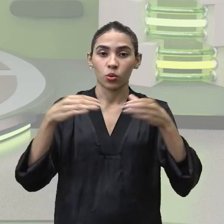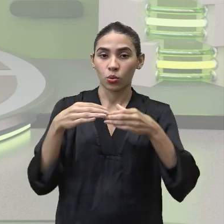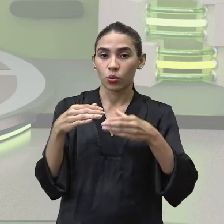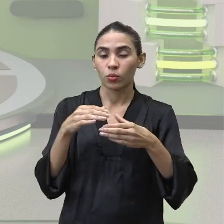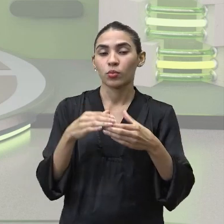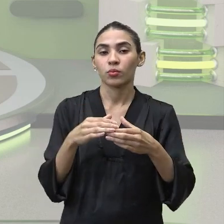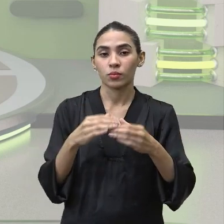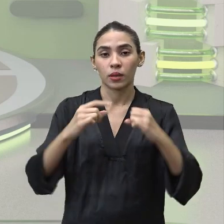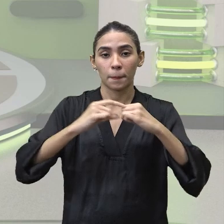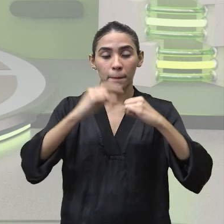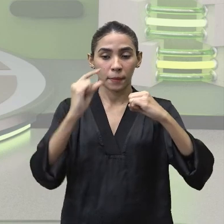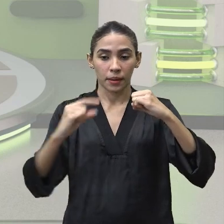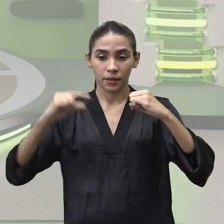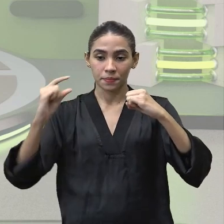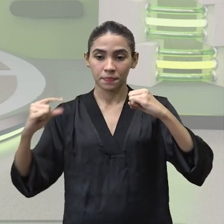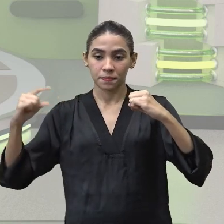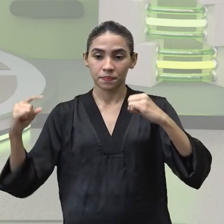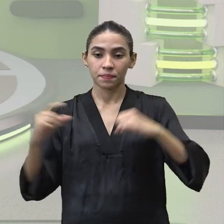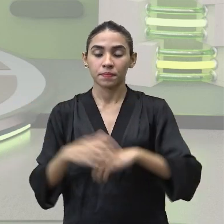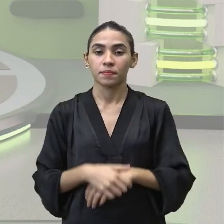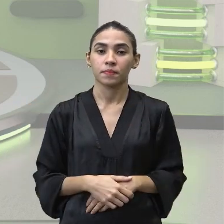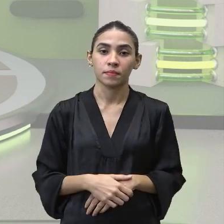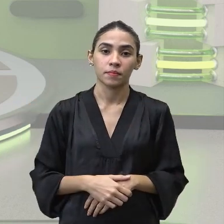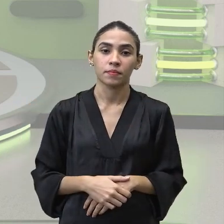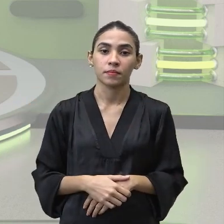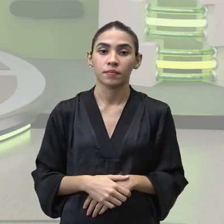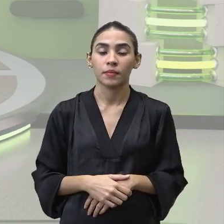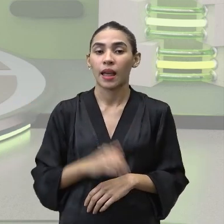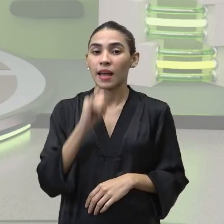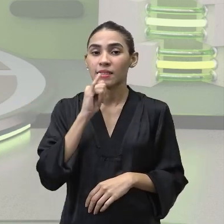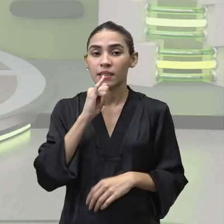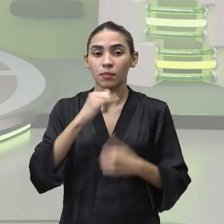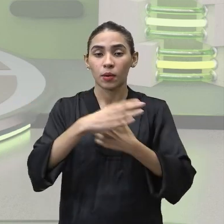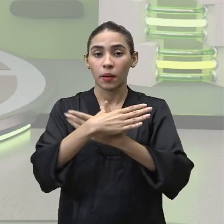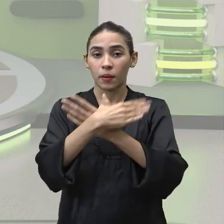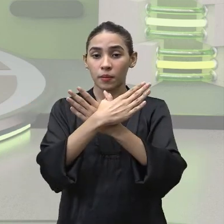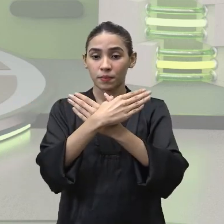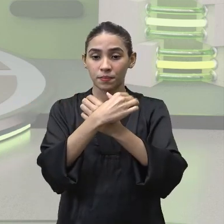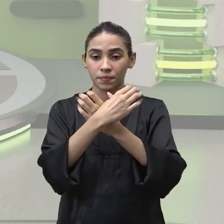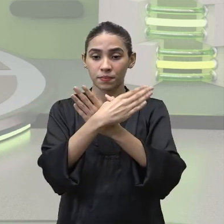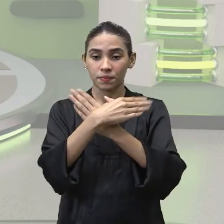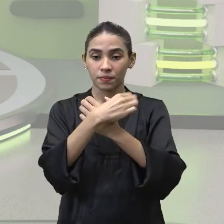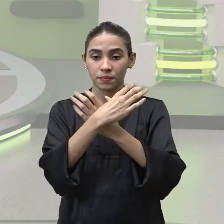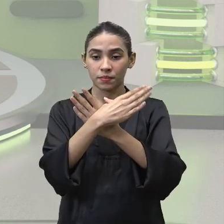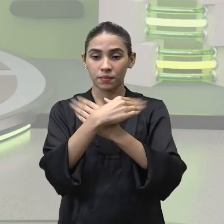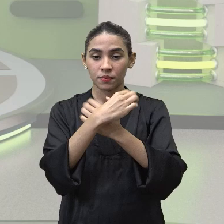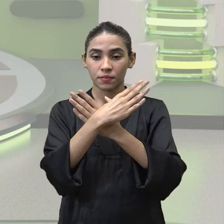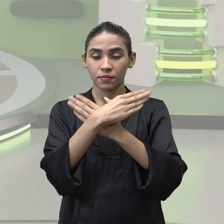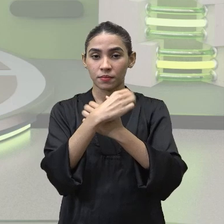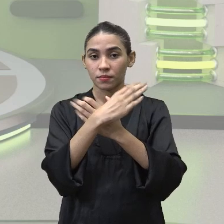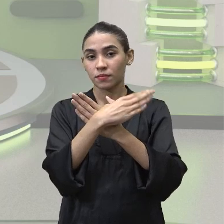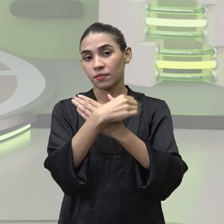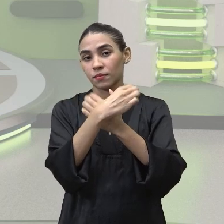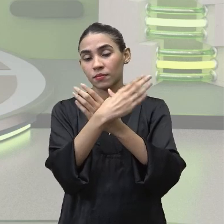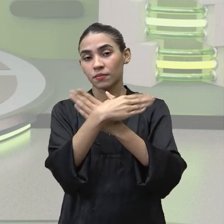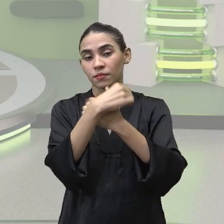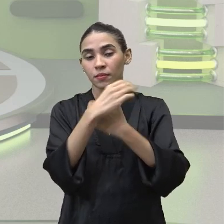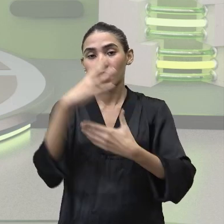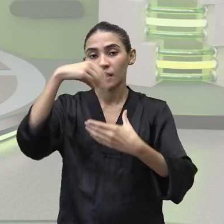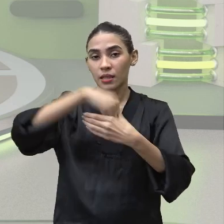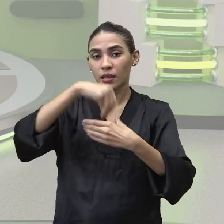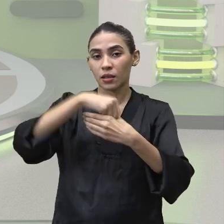dos invertebrados, nas borboletas, por exemplo, né? Dentro dos insetos.